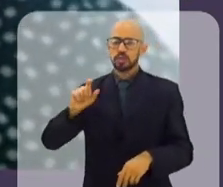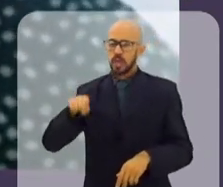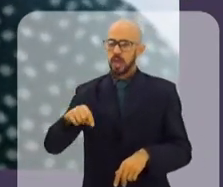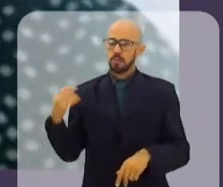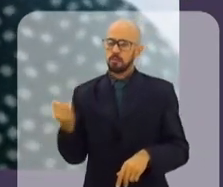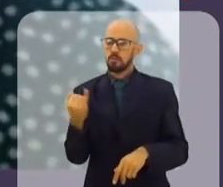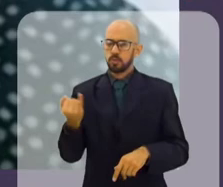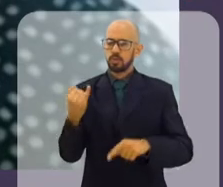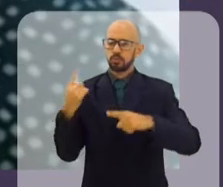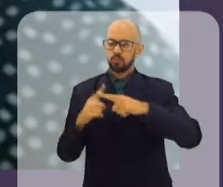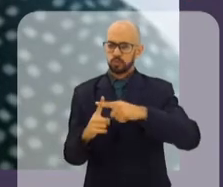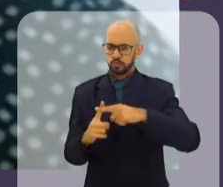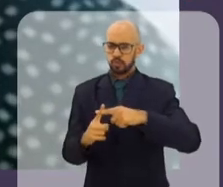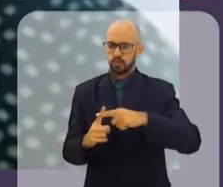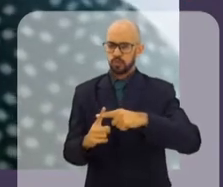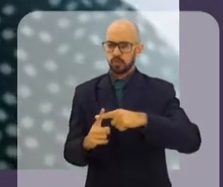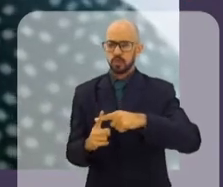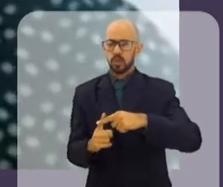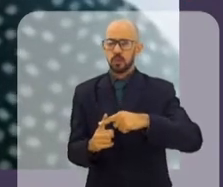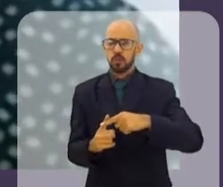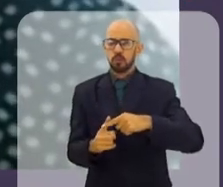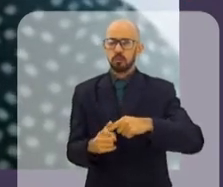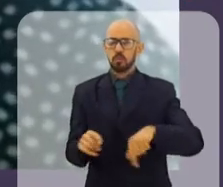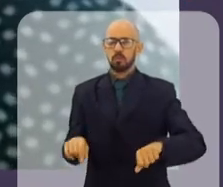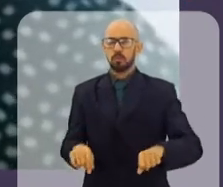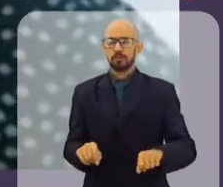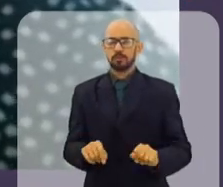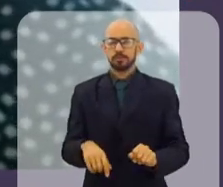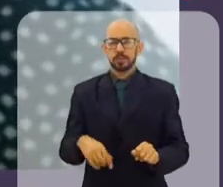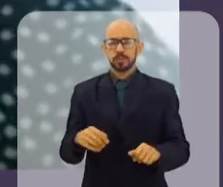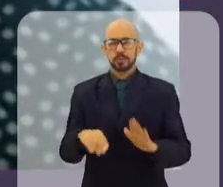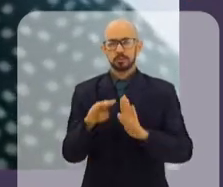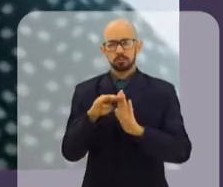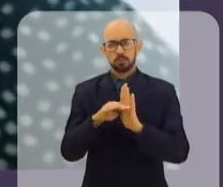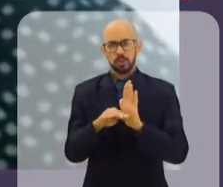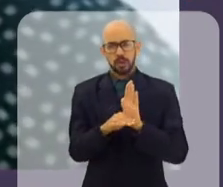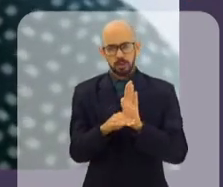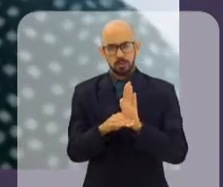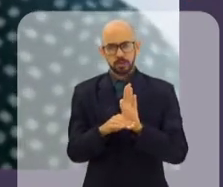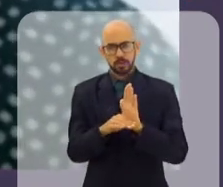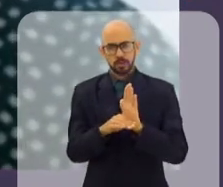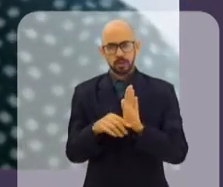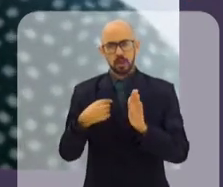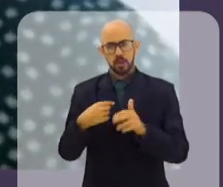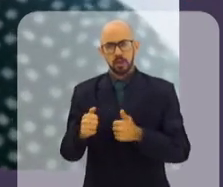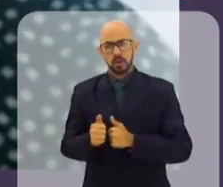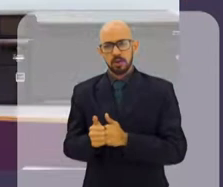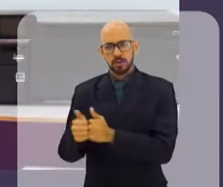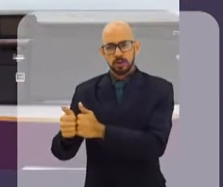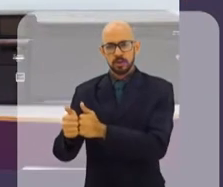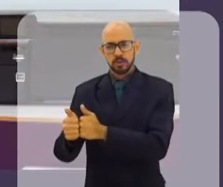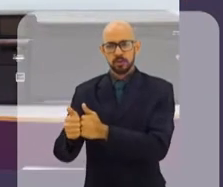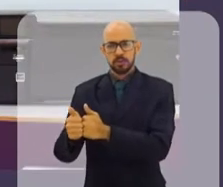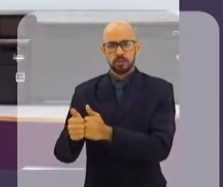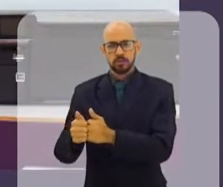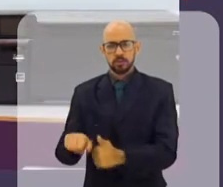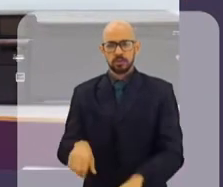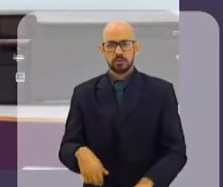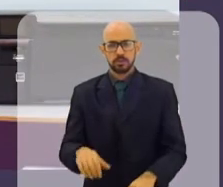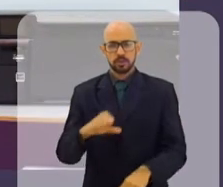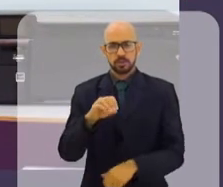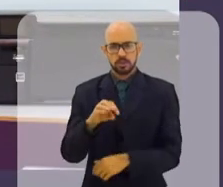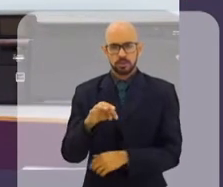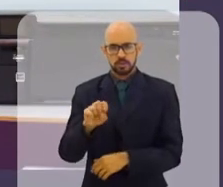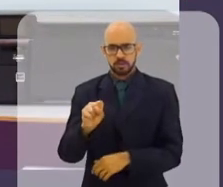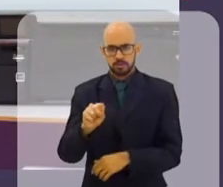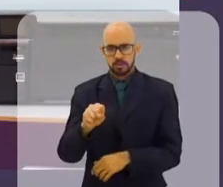muito positivo a instituição de programas de ações afirmativas. Como eu acompanhei o processo da promulgação da lei de